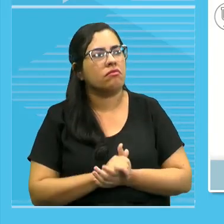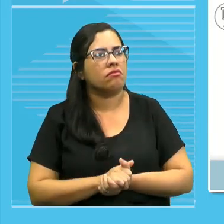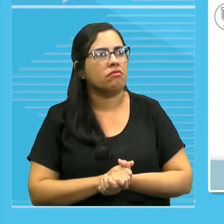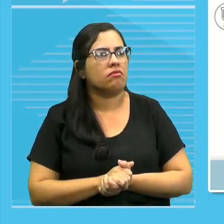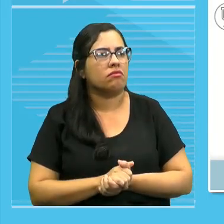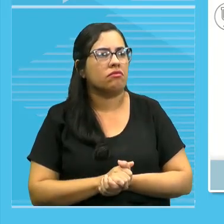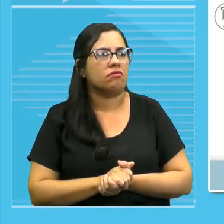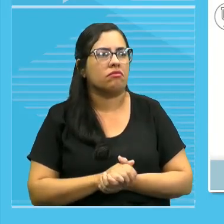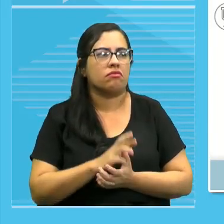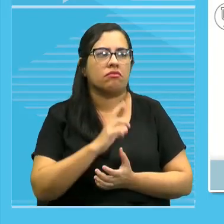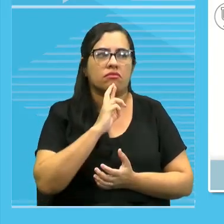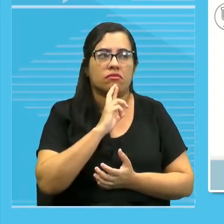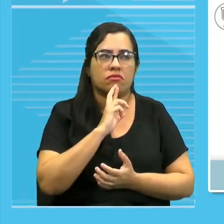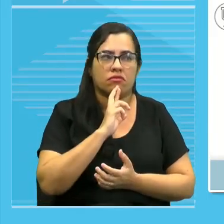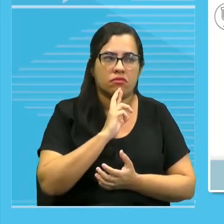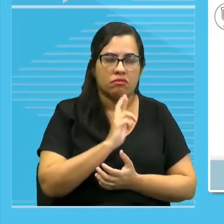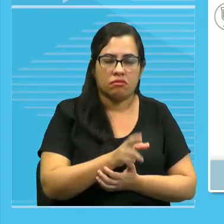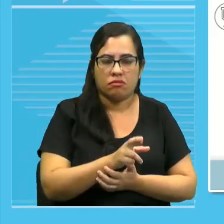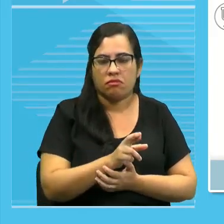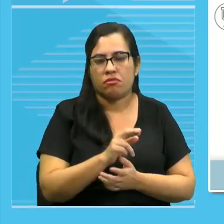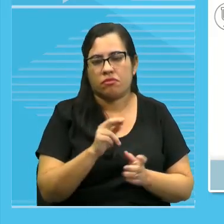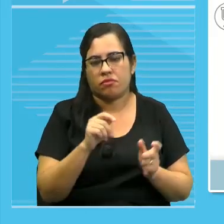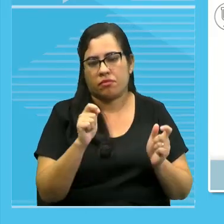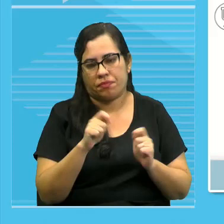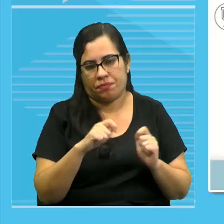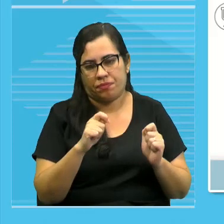e tentar se fazer por eliminação